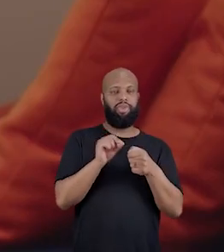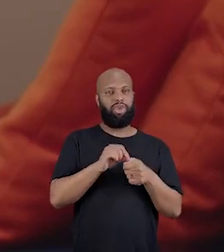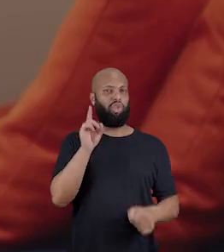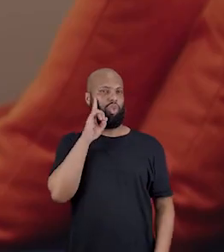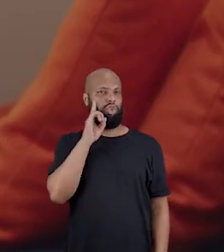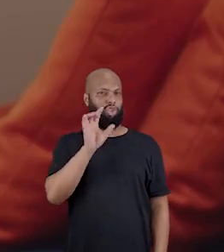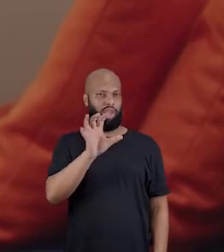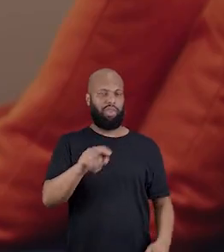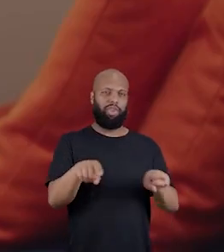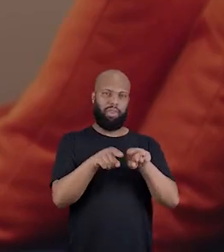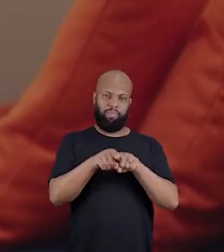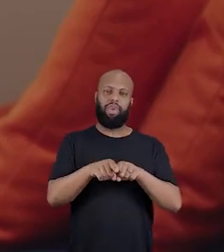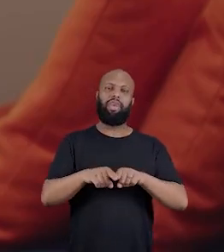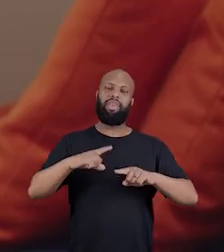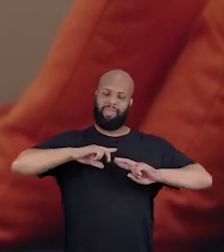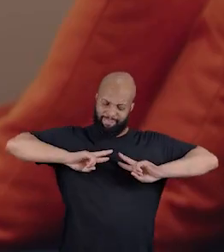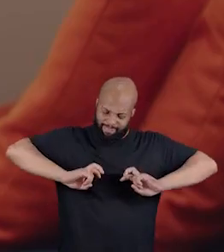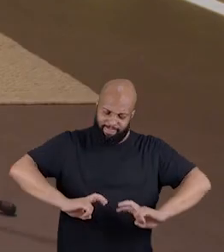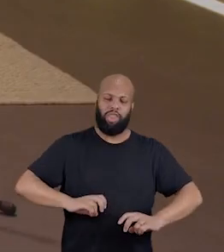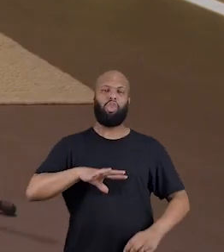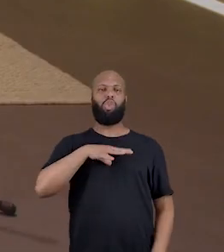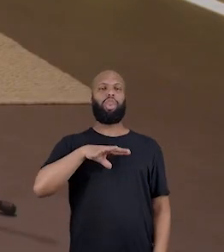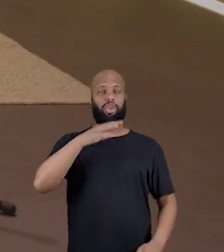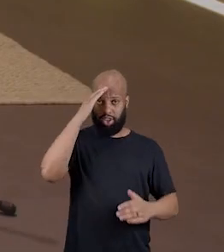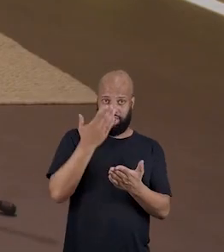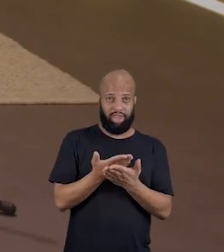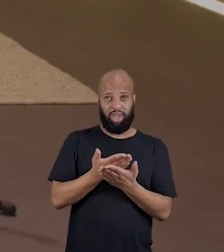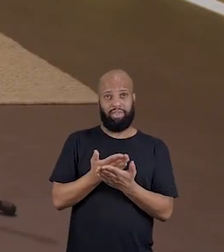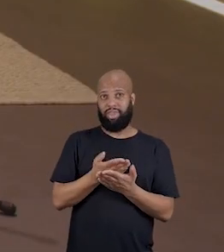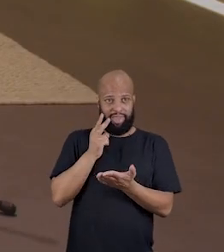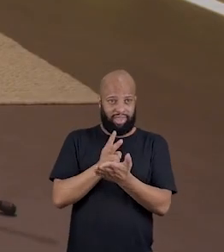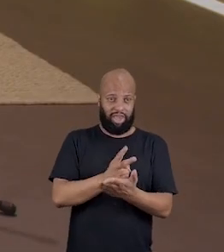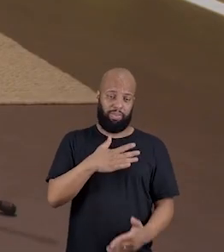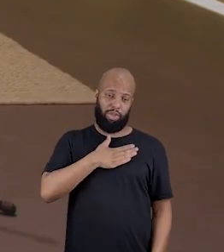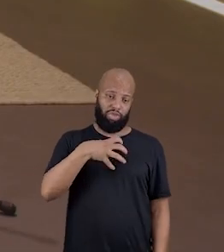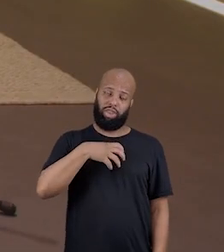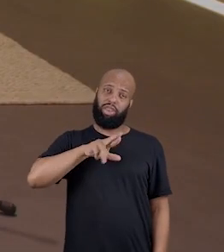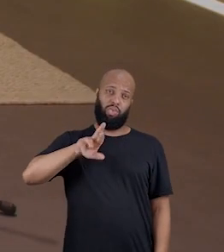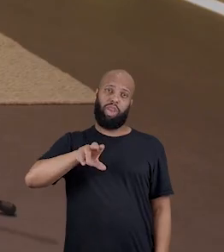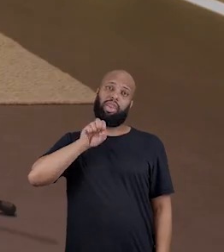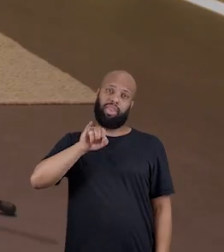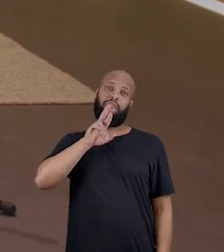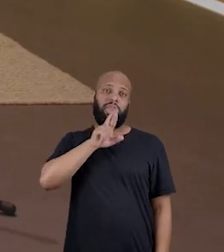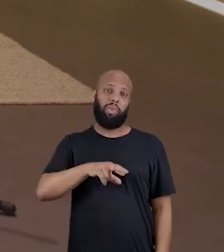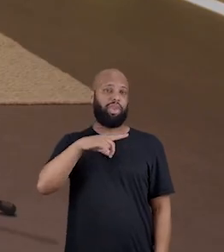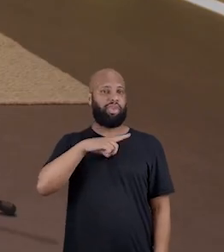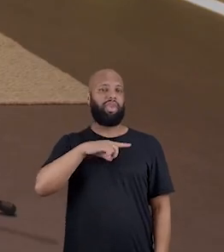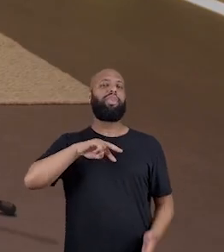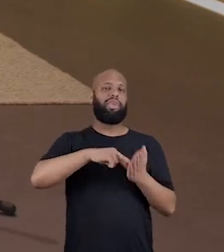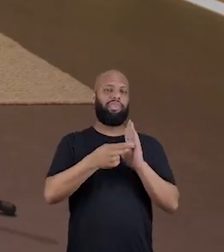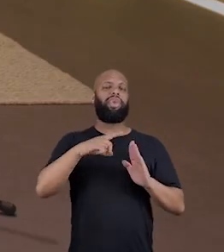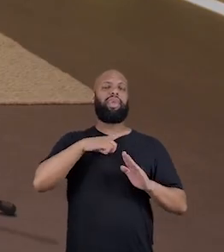líderes fazerem todo dia, assim, explorar a sua coragem de não é trivial, né? acreditar que nem tudo é do seu jeito, mas se o resultado